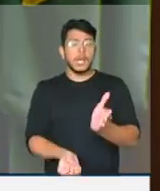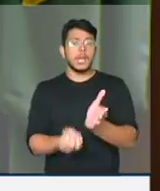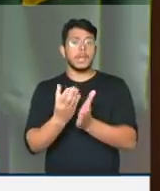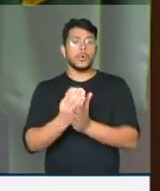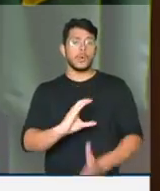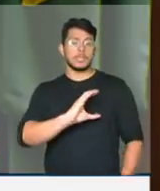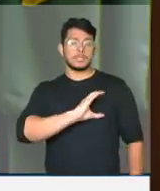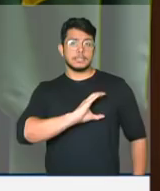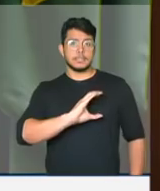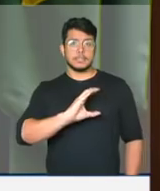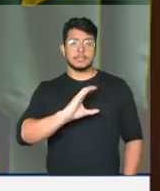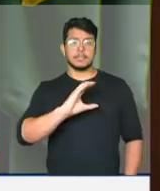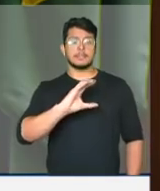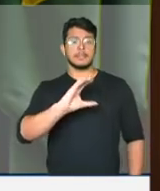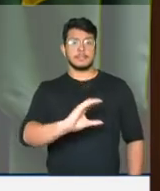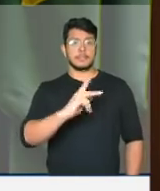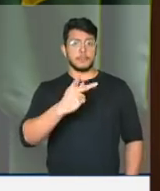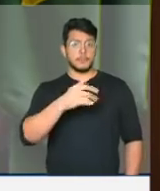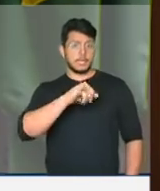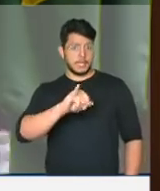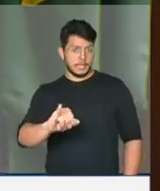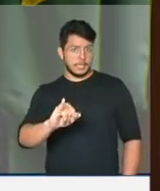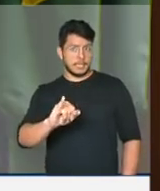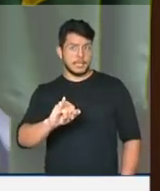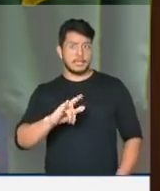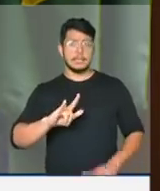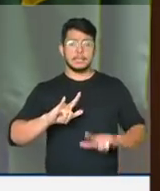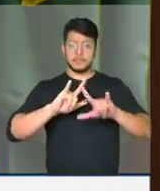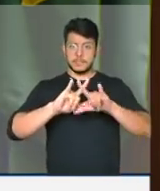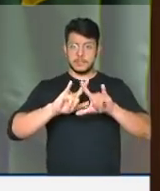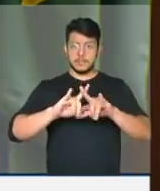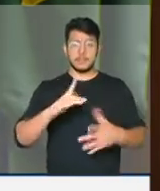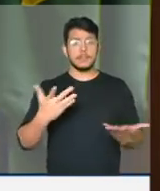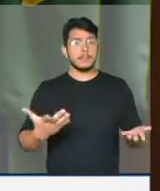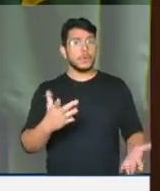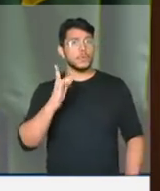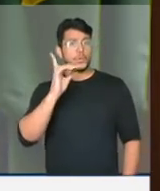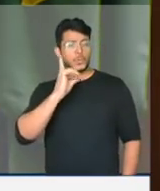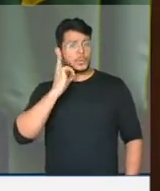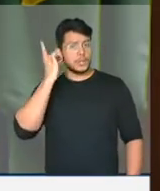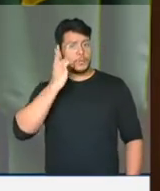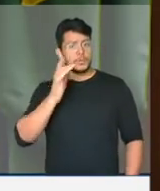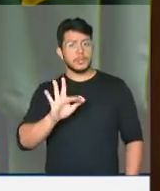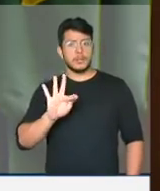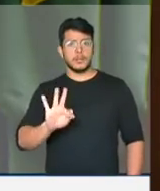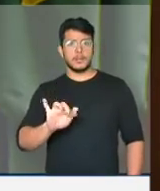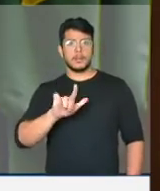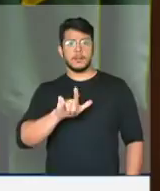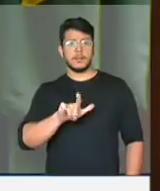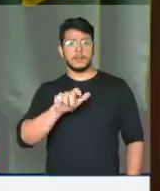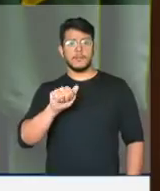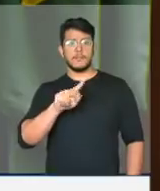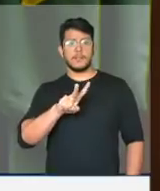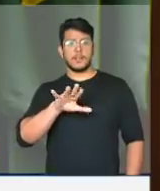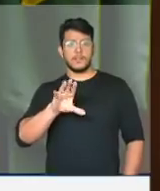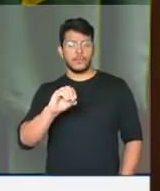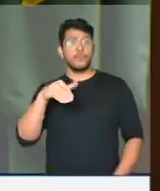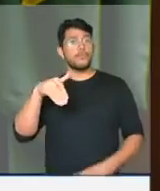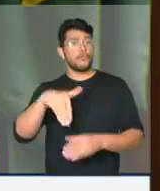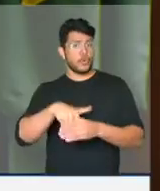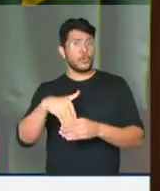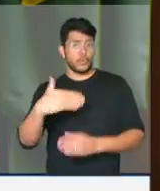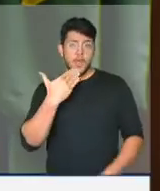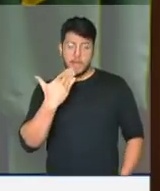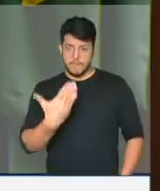O deputado Flávio Bolsonaro votou a favor, eu sou honesto aqui para falar a verdade, deputado Ottoni, Flávio Bolsonaro votou a favor da CPI, mas